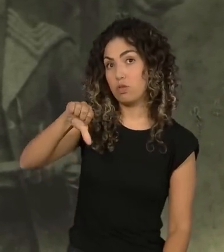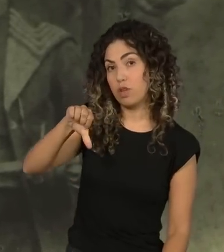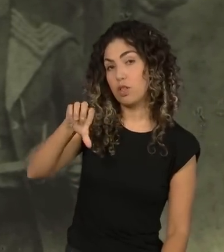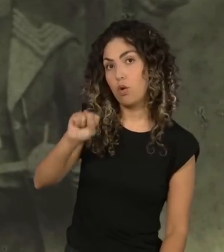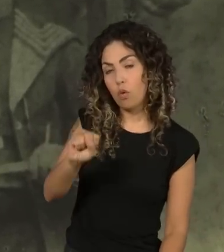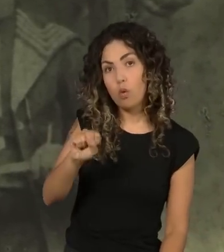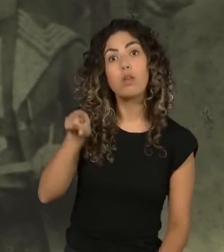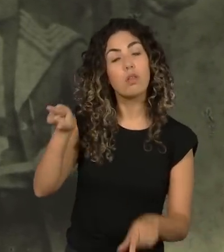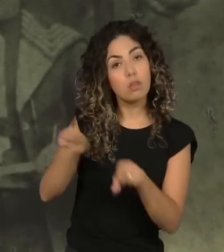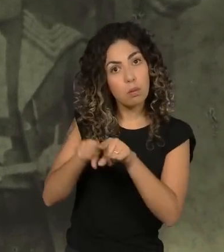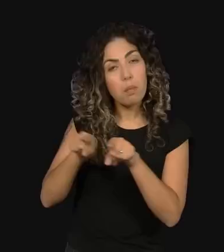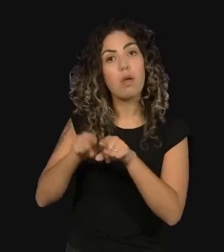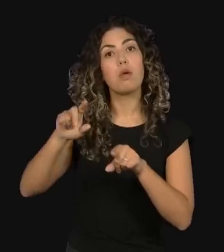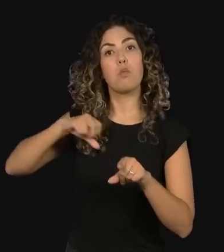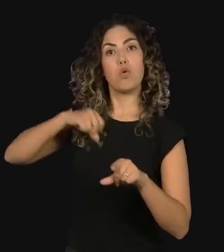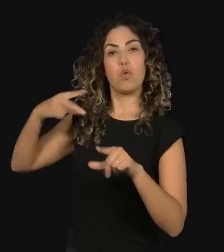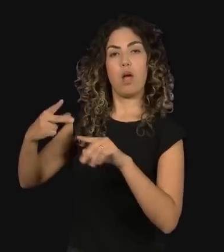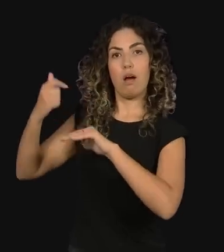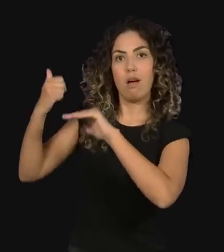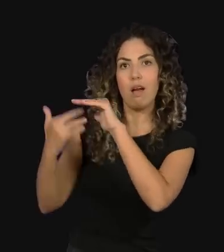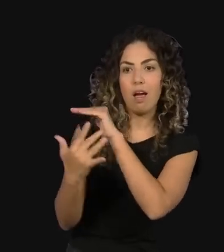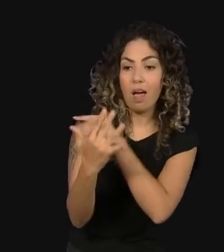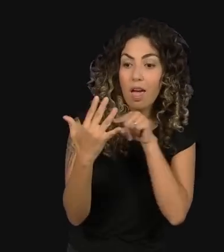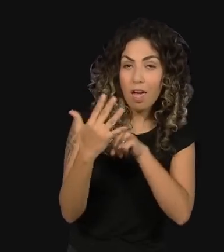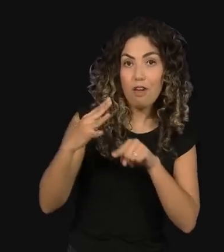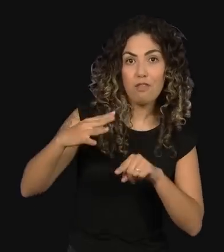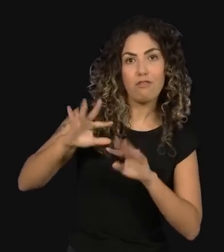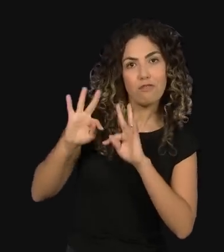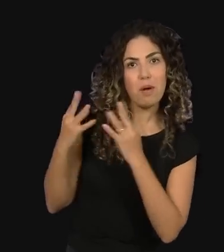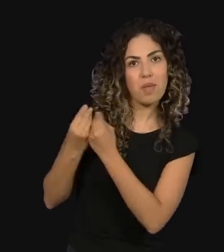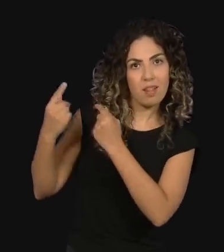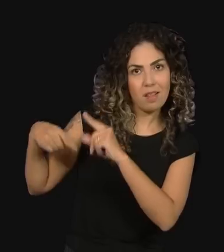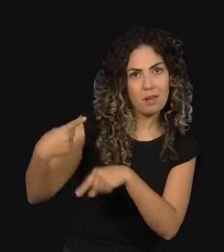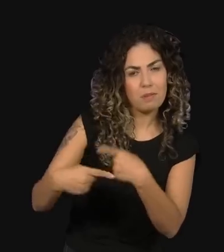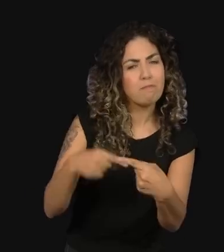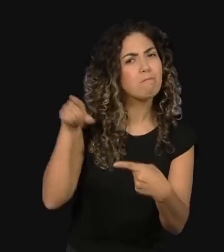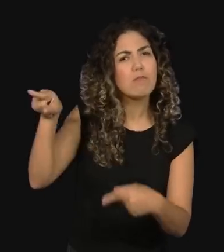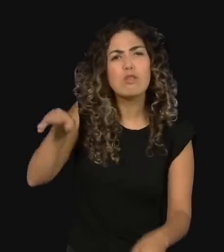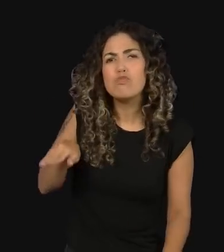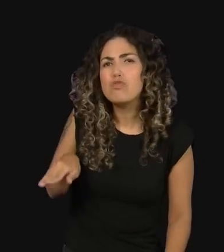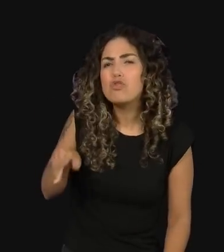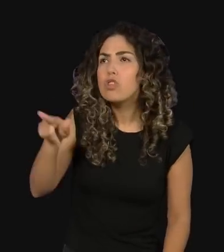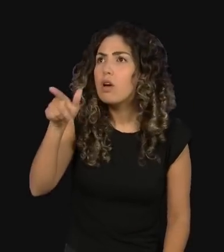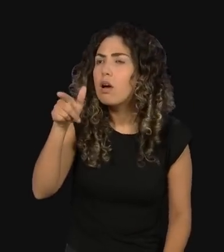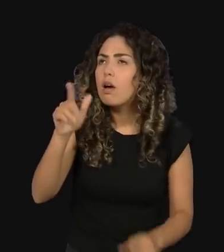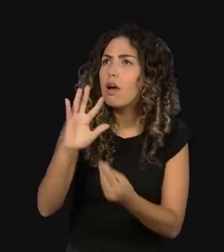de imigrantes portugueses, e desde cedo demonstrou interesse pela arte.